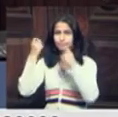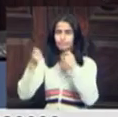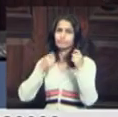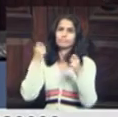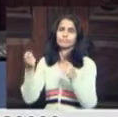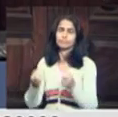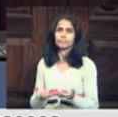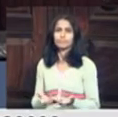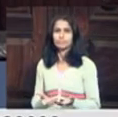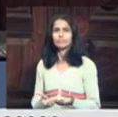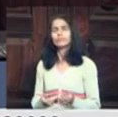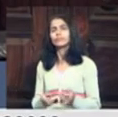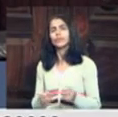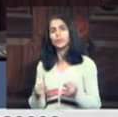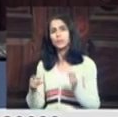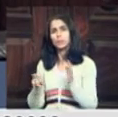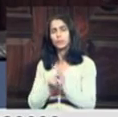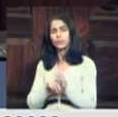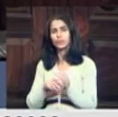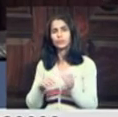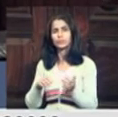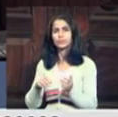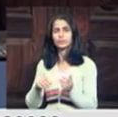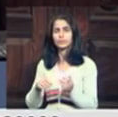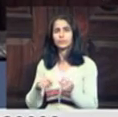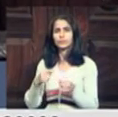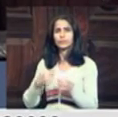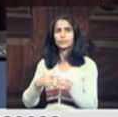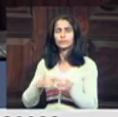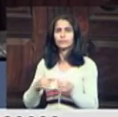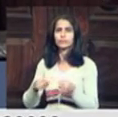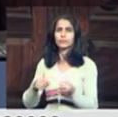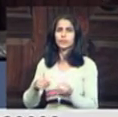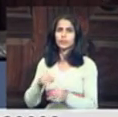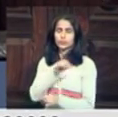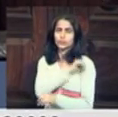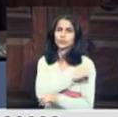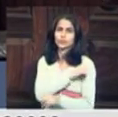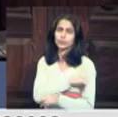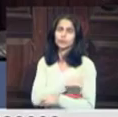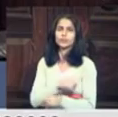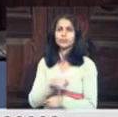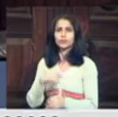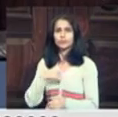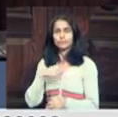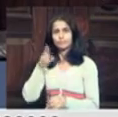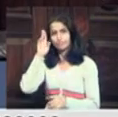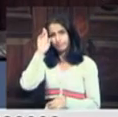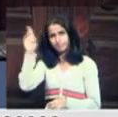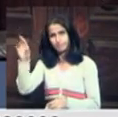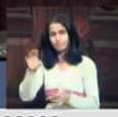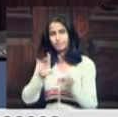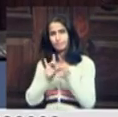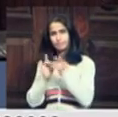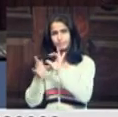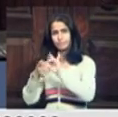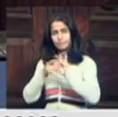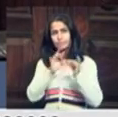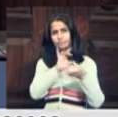diz respeito à cidade do Rio de Janeiro, a quem represento aqui nessa Assembleia Legislativa. Jogos Olímpicos